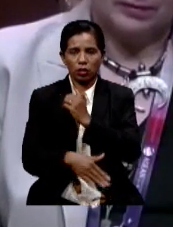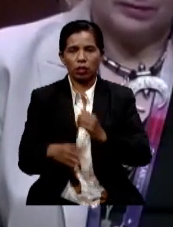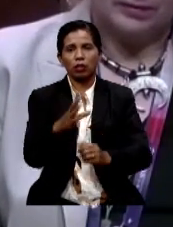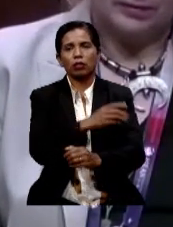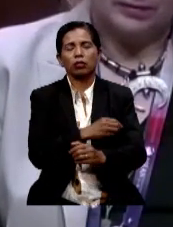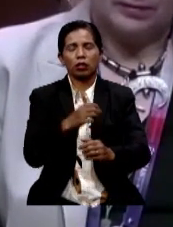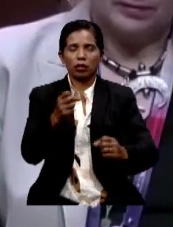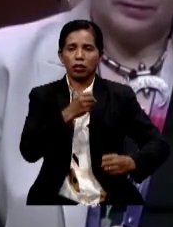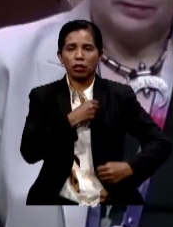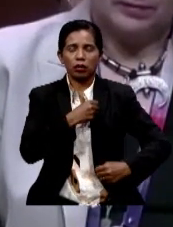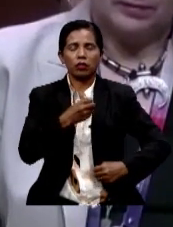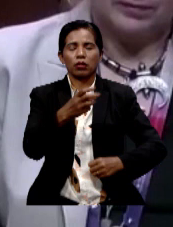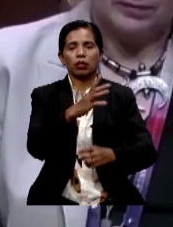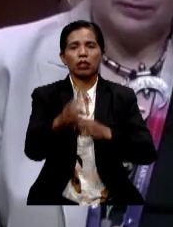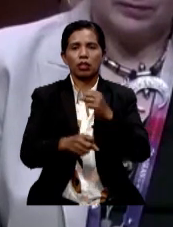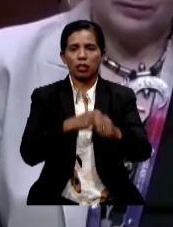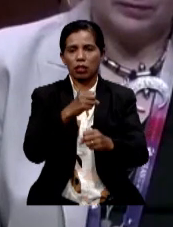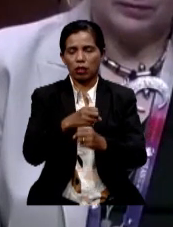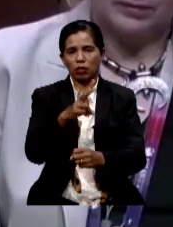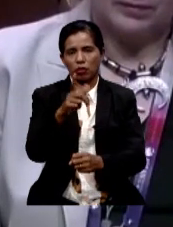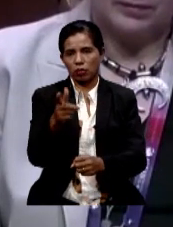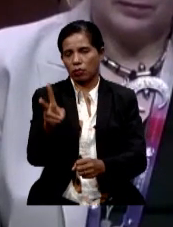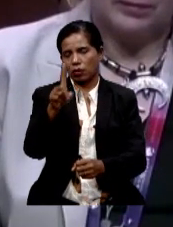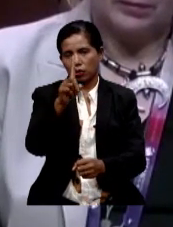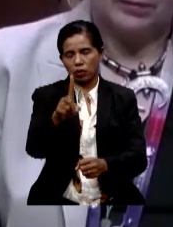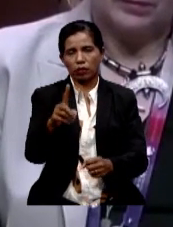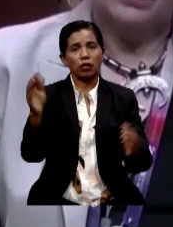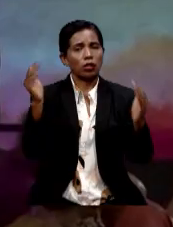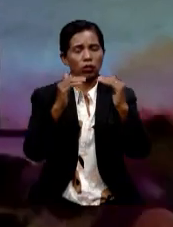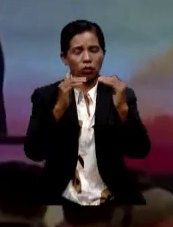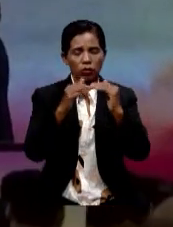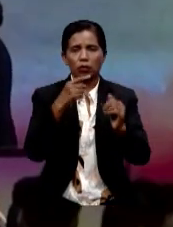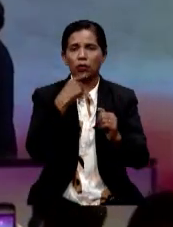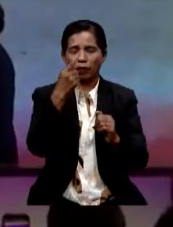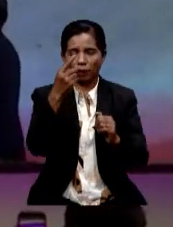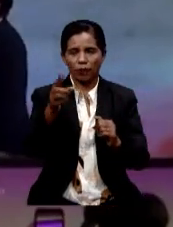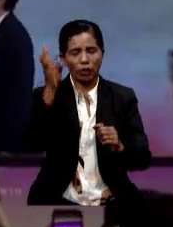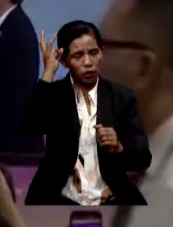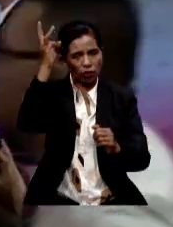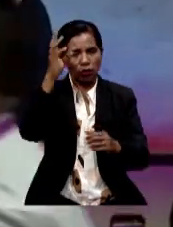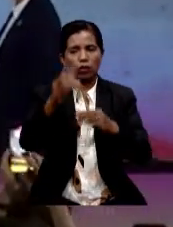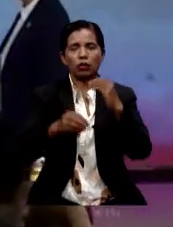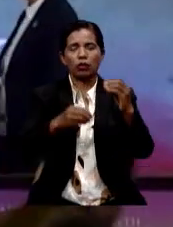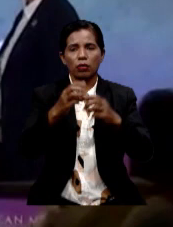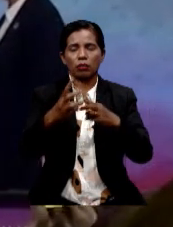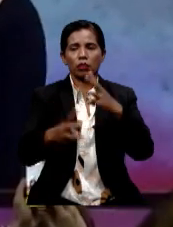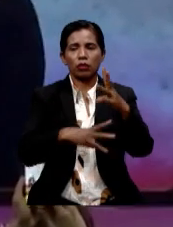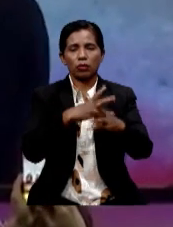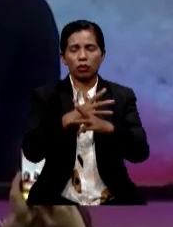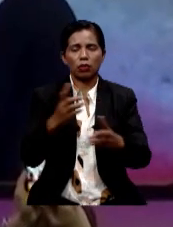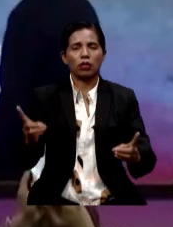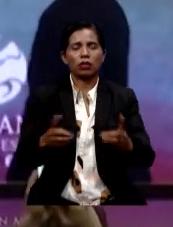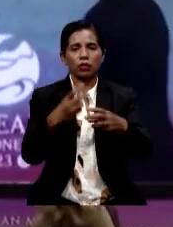a Tinangrihunrua Ronulo Resinida. E a cimeira, né, Guterres Mos levanta preocupação que o mundo enfrenta risco